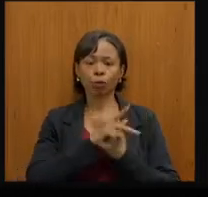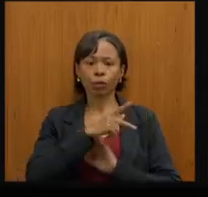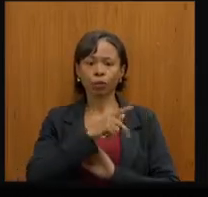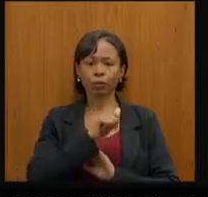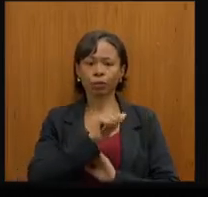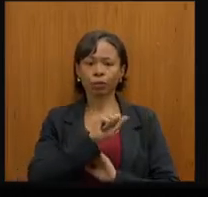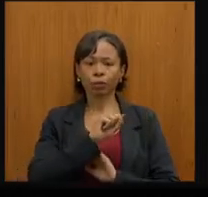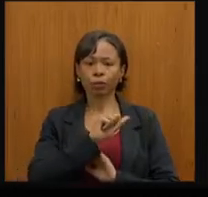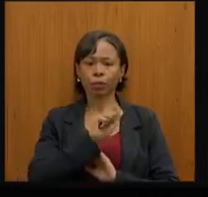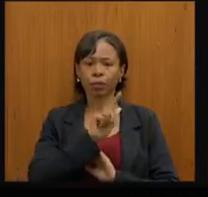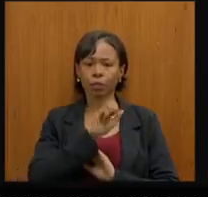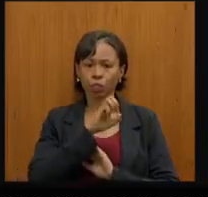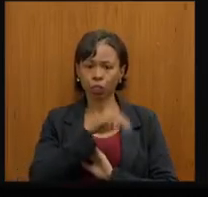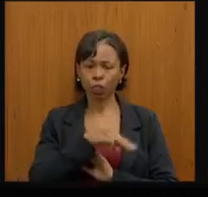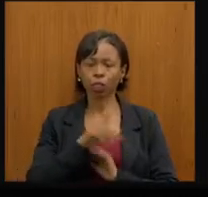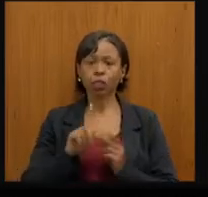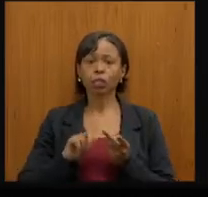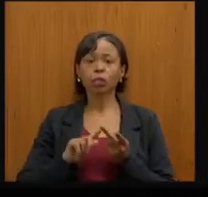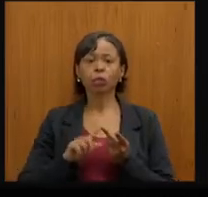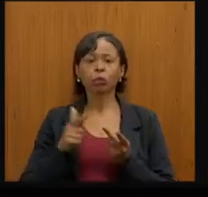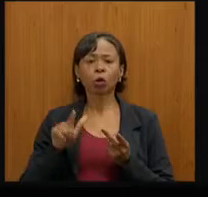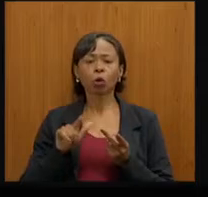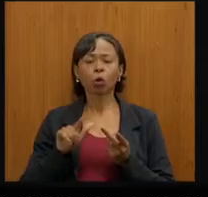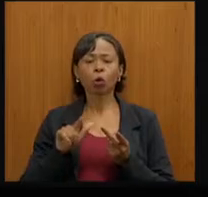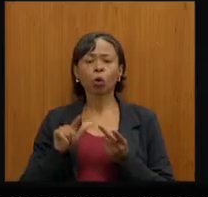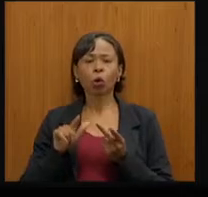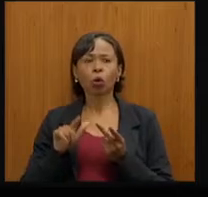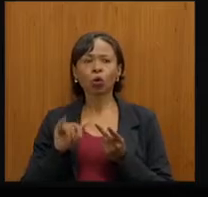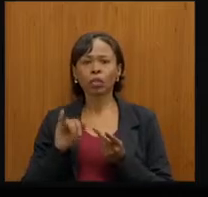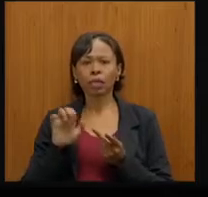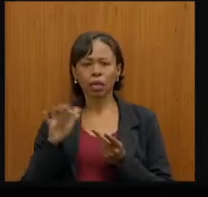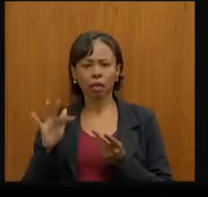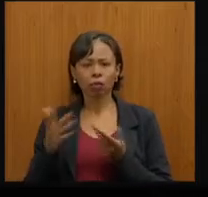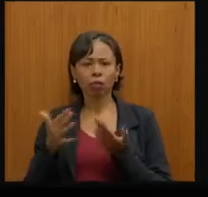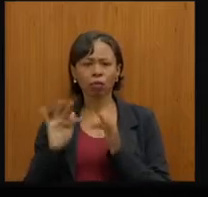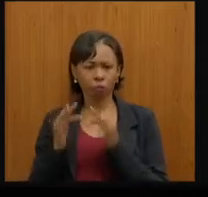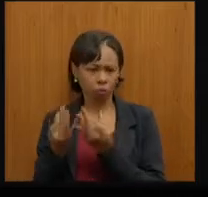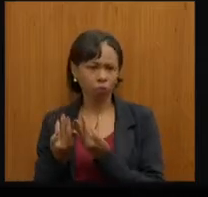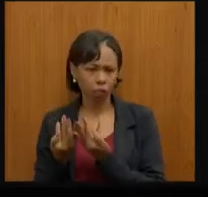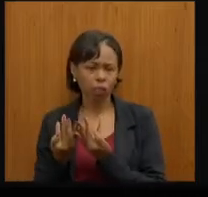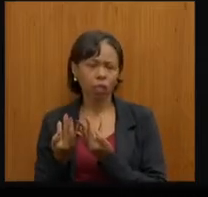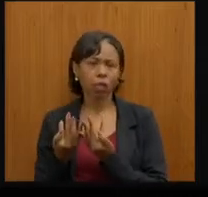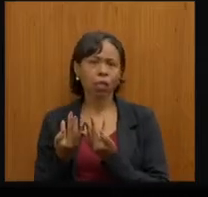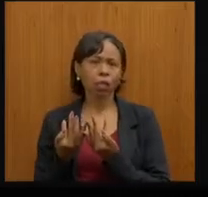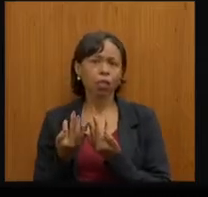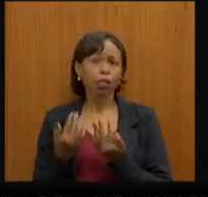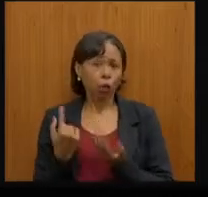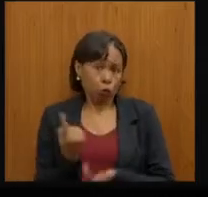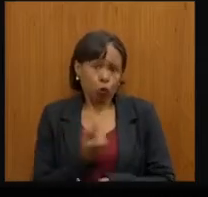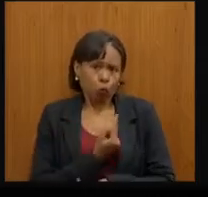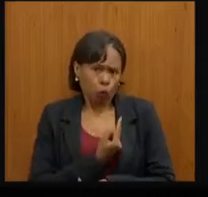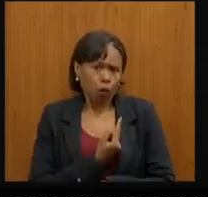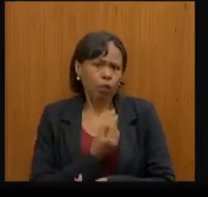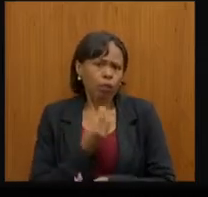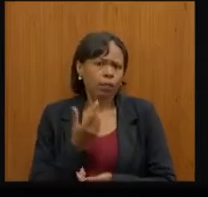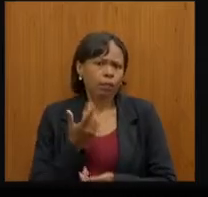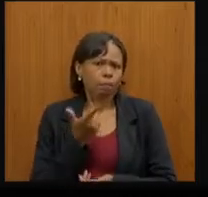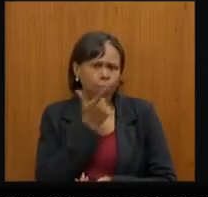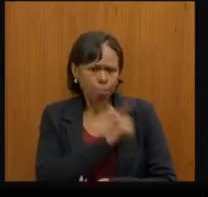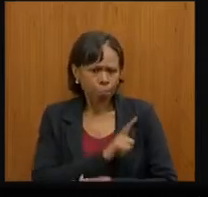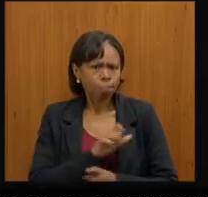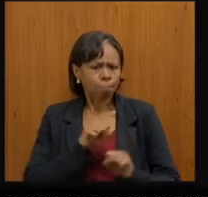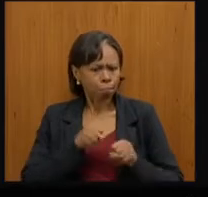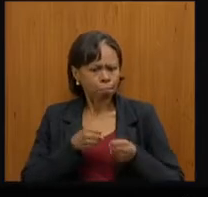conhece olhar família que tem uma luta muito grande beijo 91 e a gente está conseguindo fazer um bom trabalho aqui